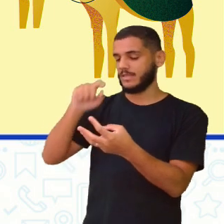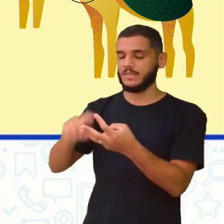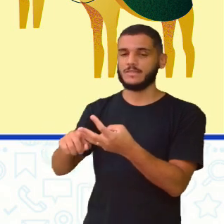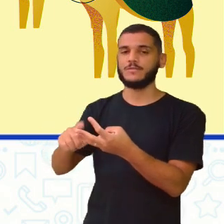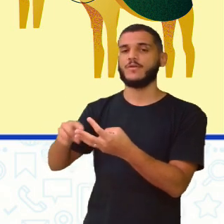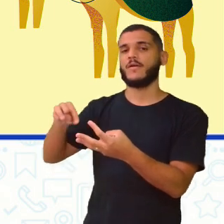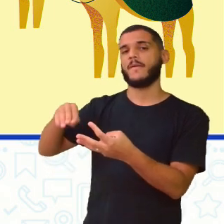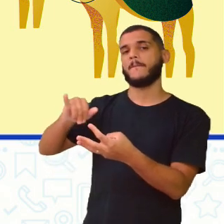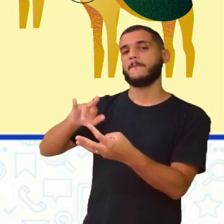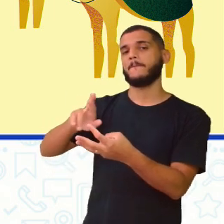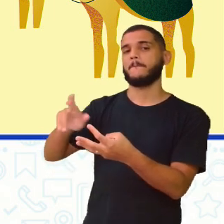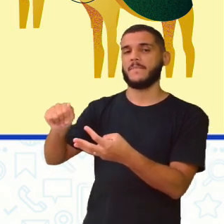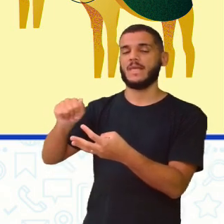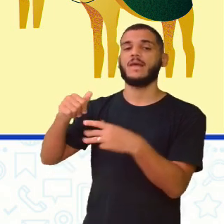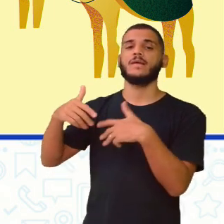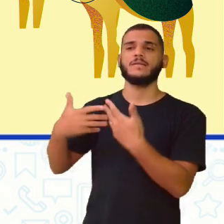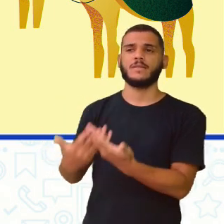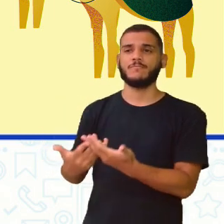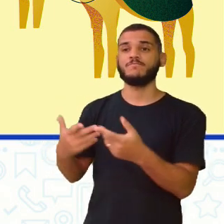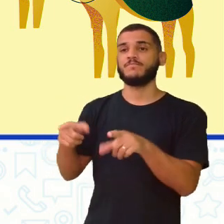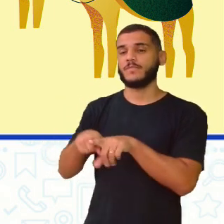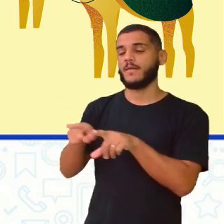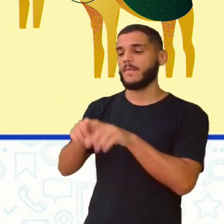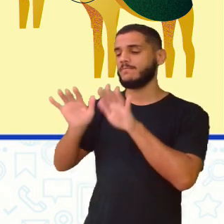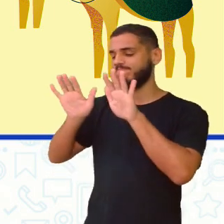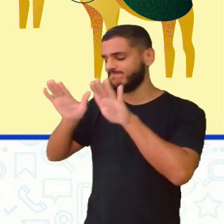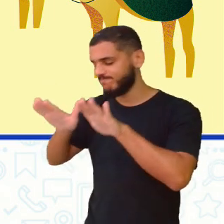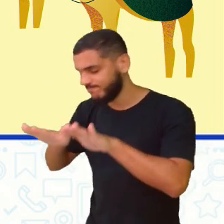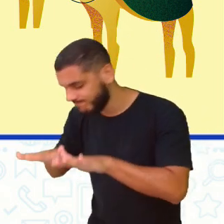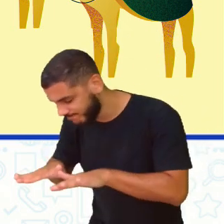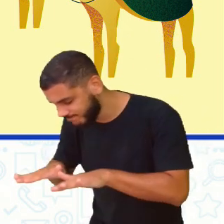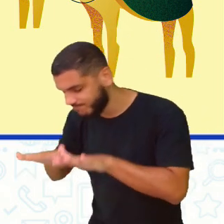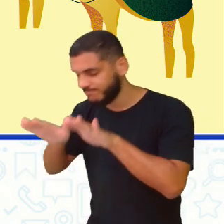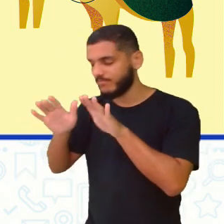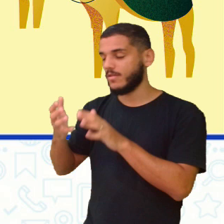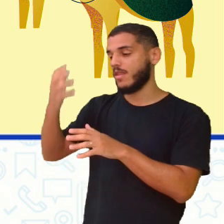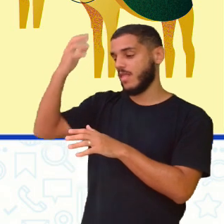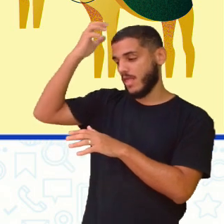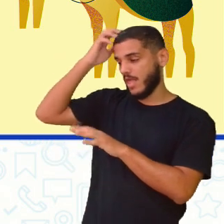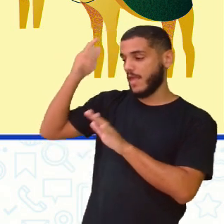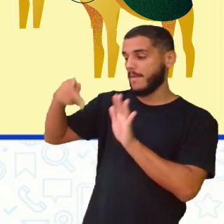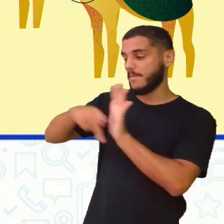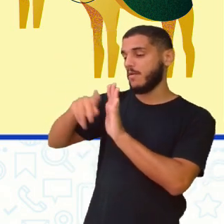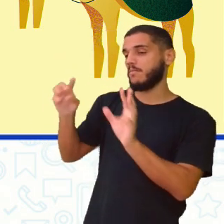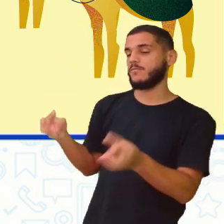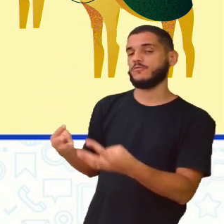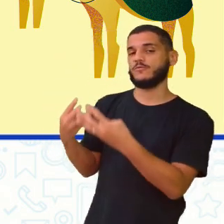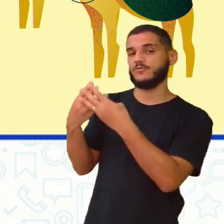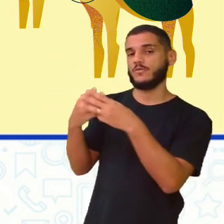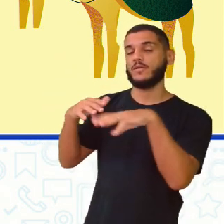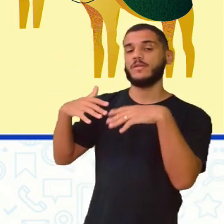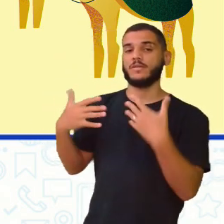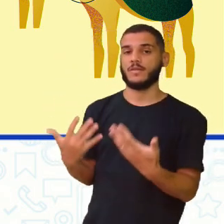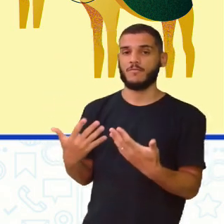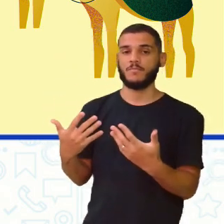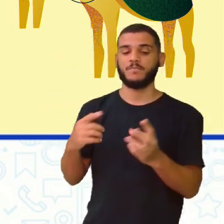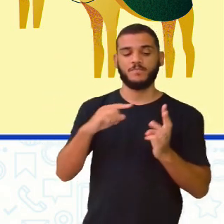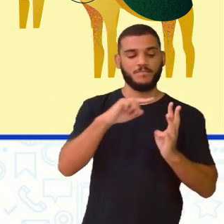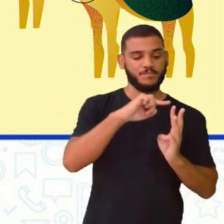mirra, presentes, e venerando como rei dos judeus, não é? Então estes